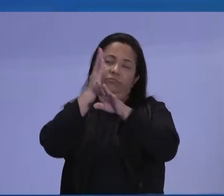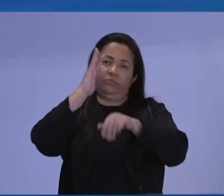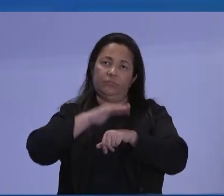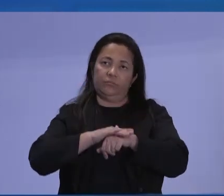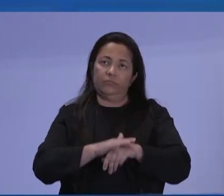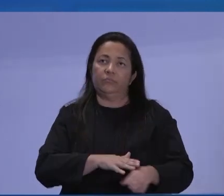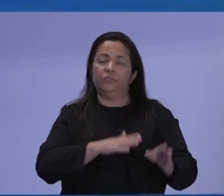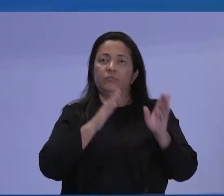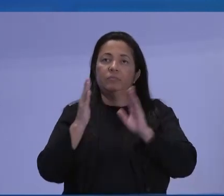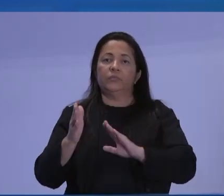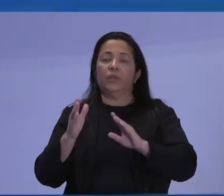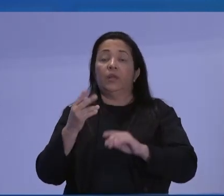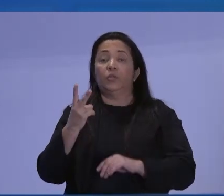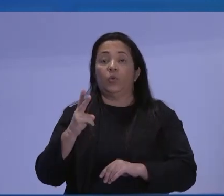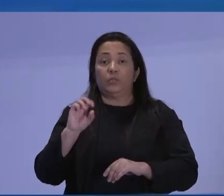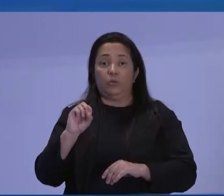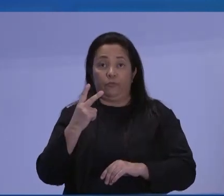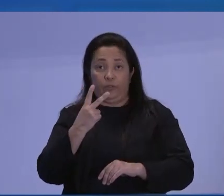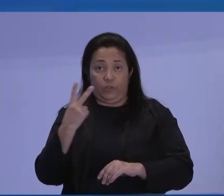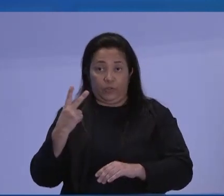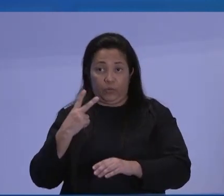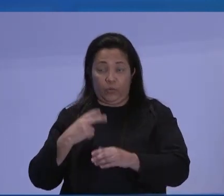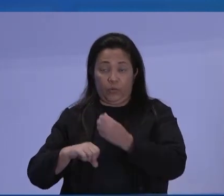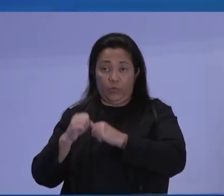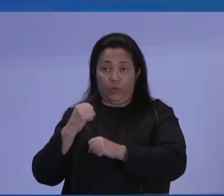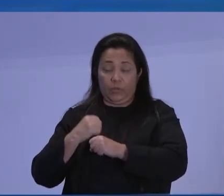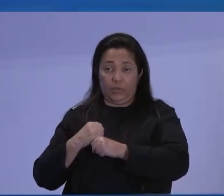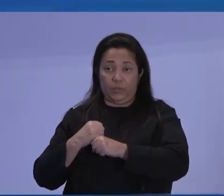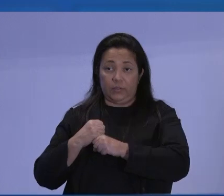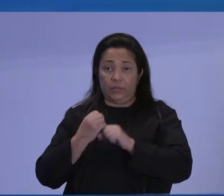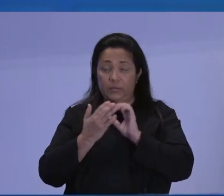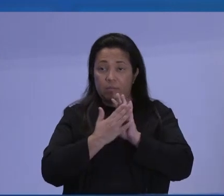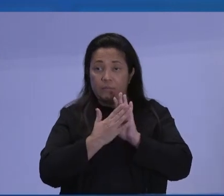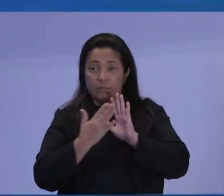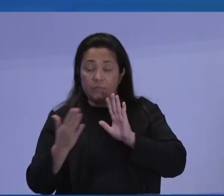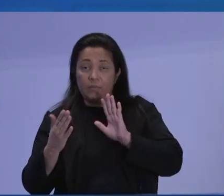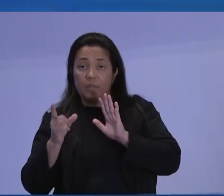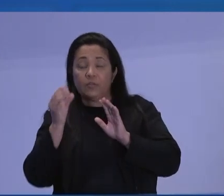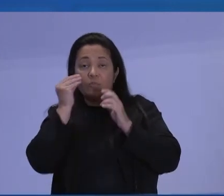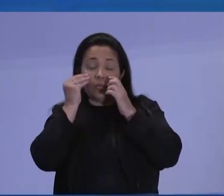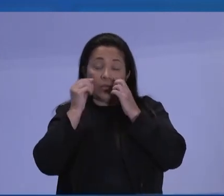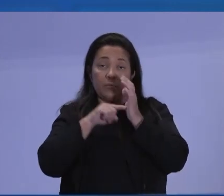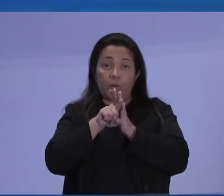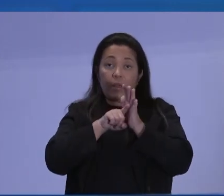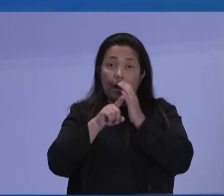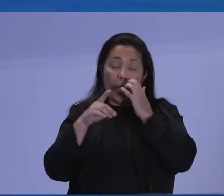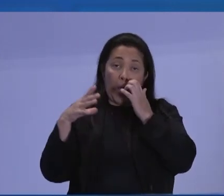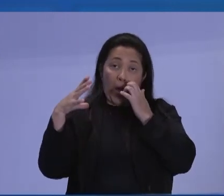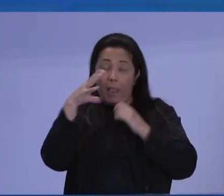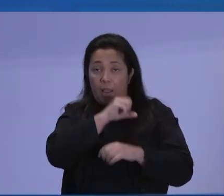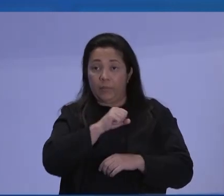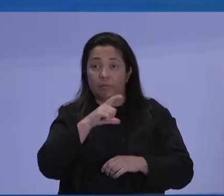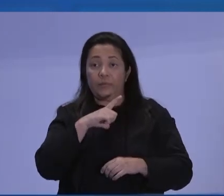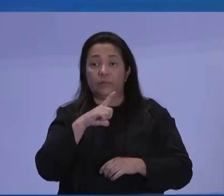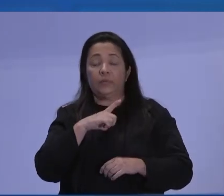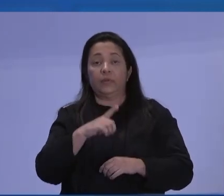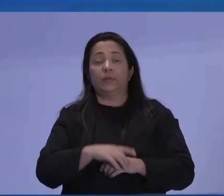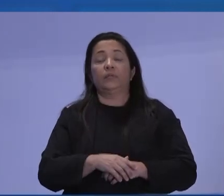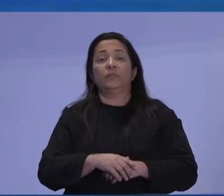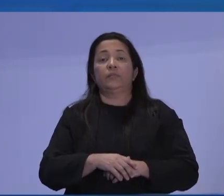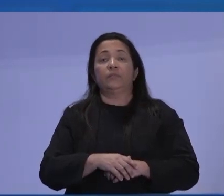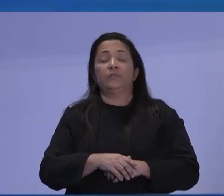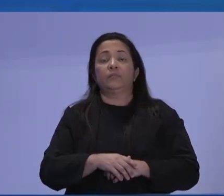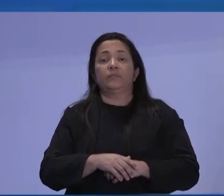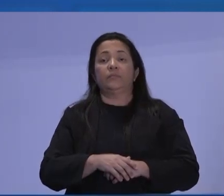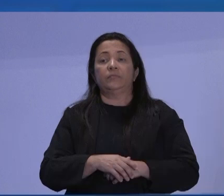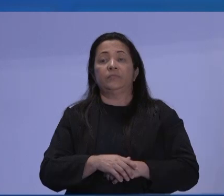partir de 2022, tem um grande motivo, que é a introdução do teste rápido para a hanseníase, né? Ou seja, isso está mostrando uma